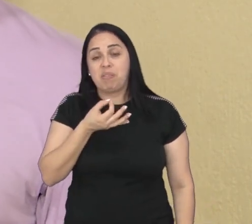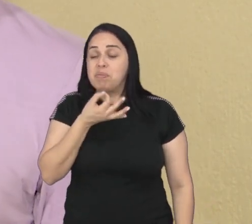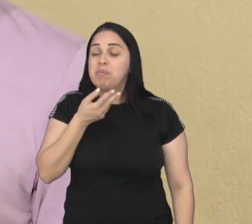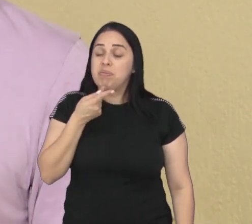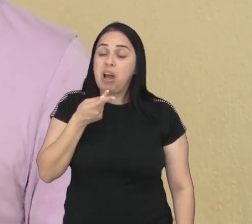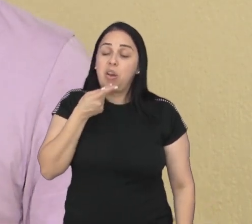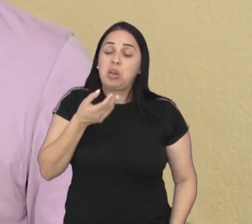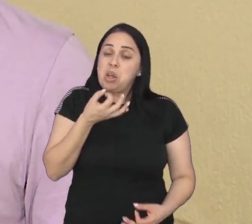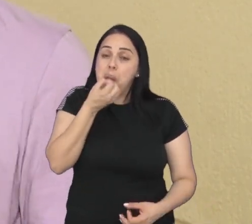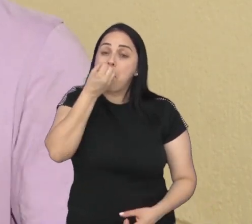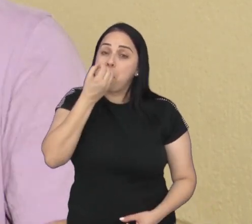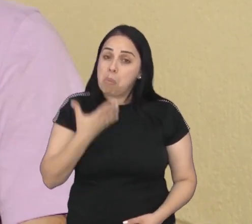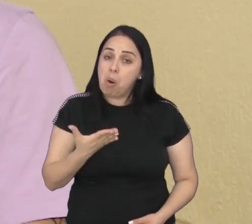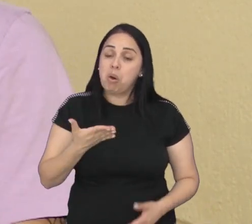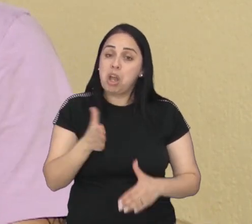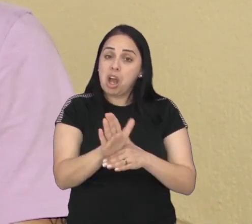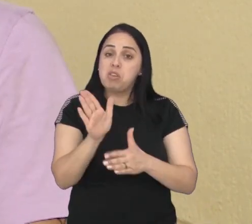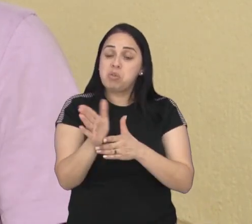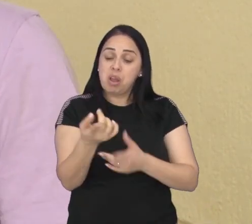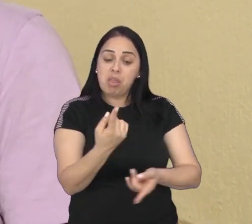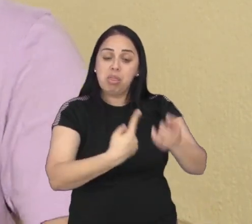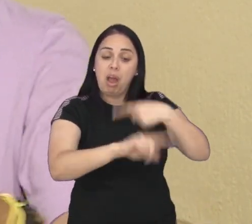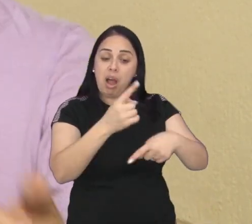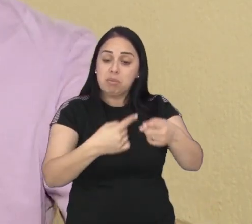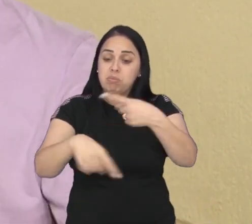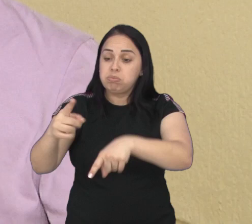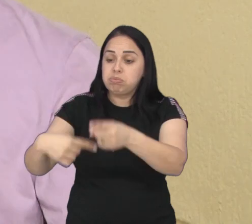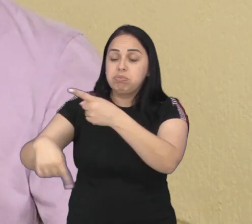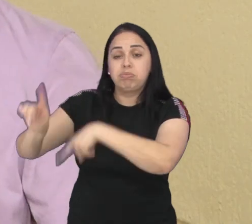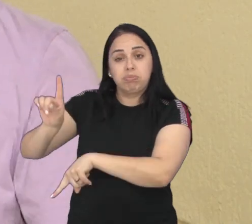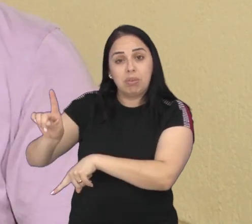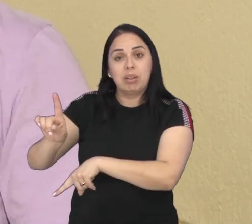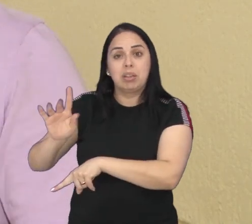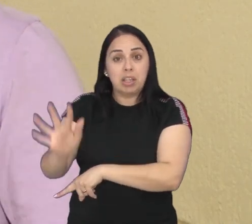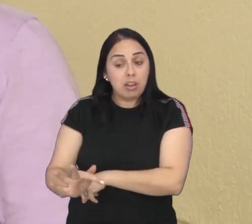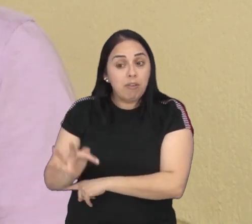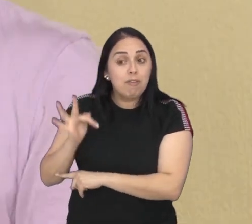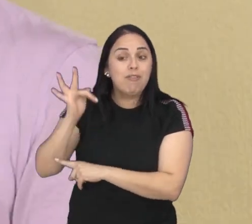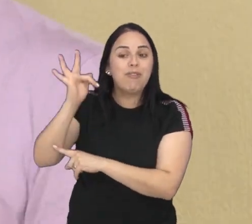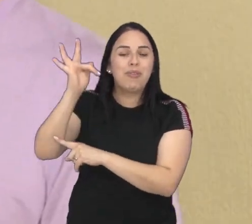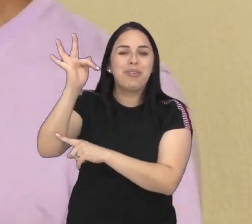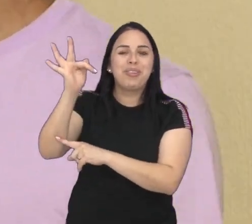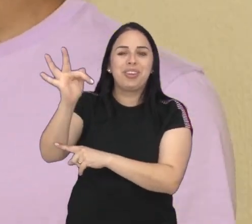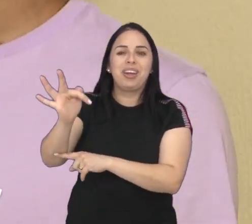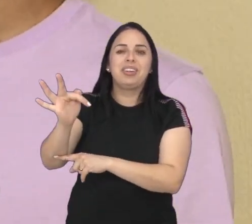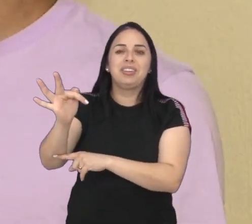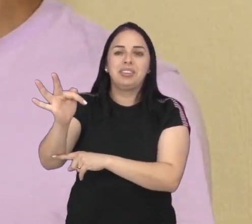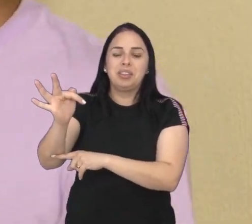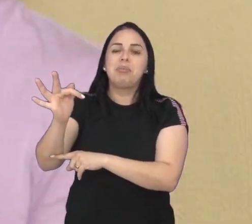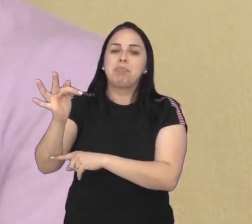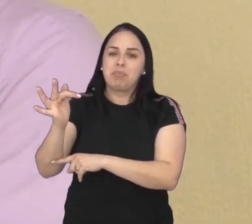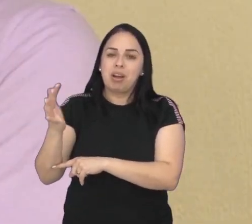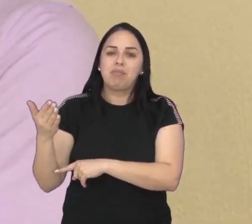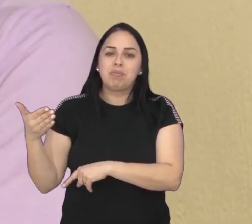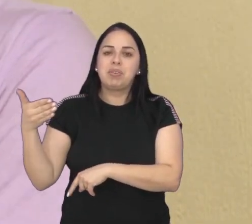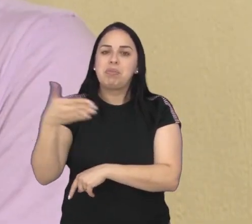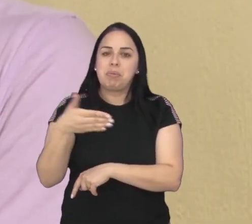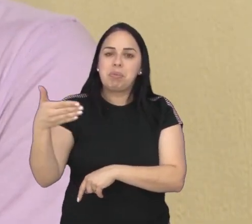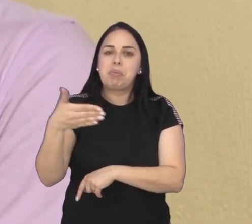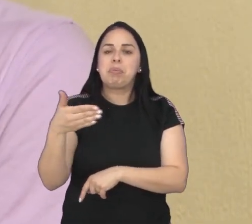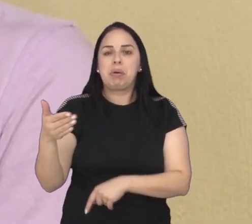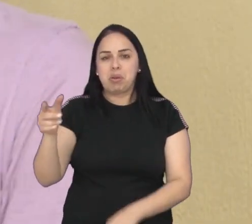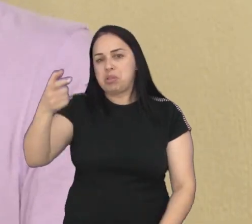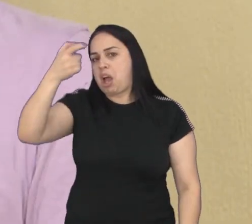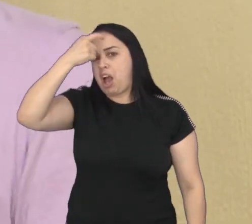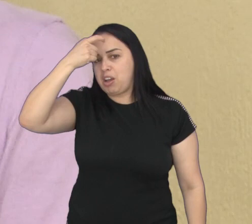que a iniciativa contribui com o processo de desenvolvimento dos estudantes, para que no futuro possam participar de